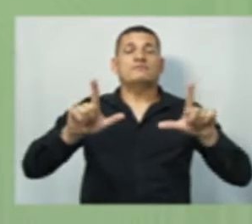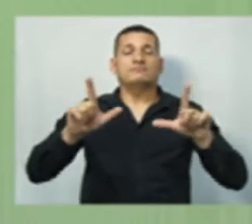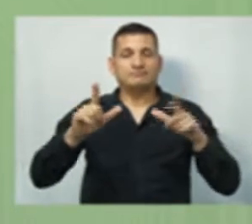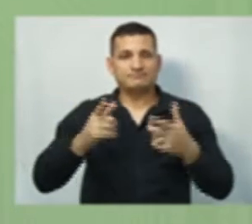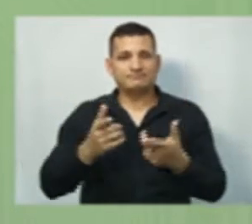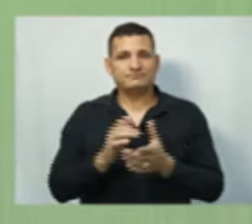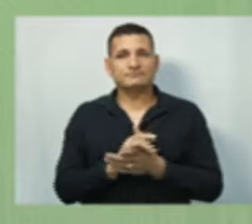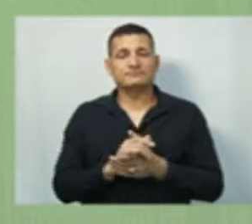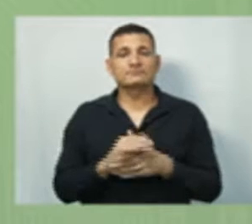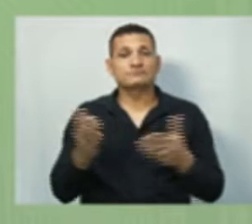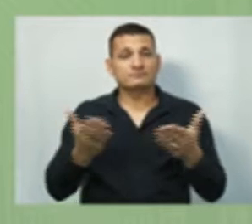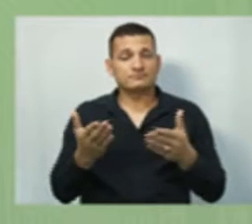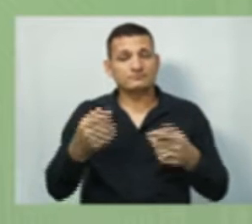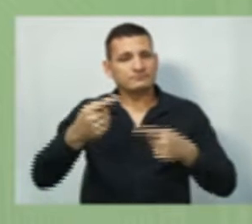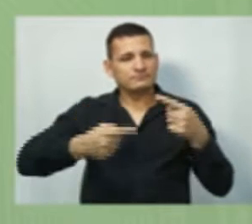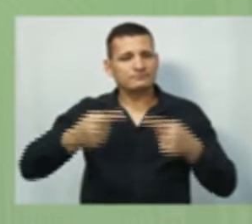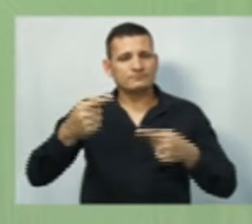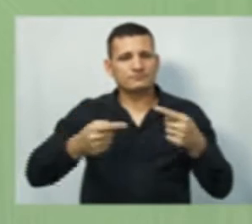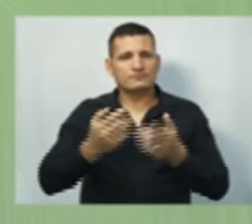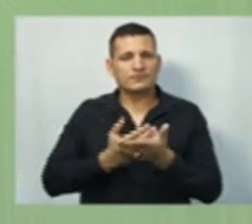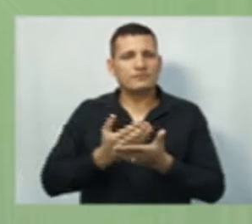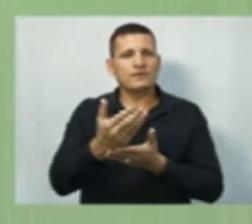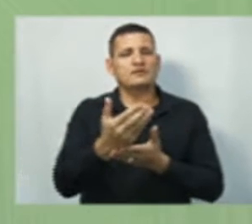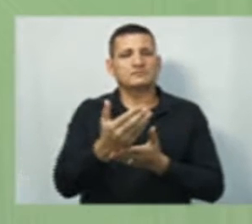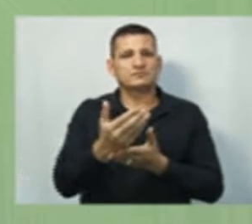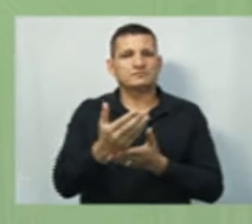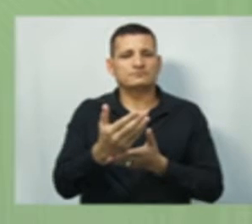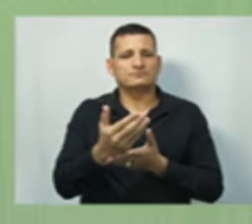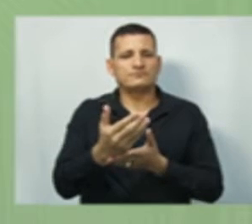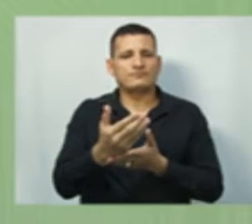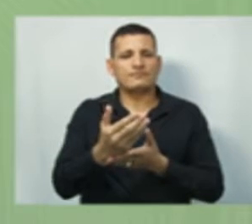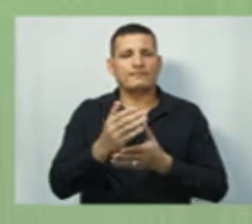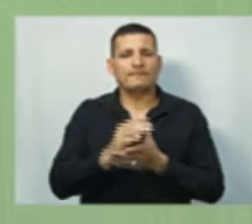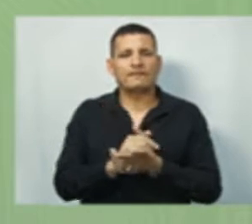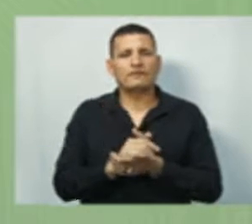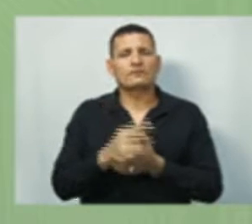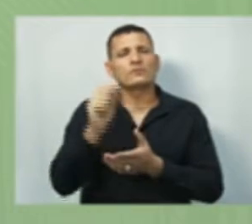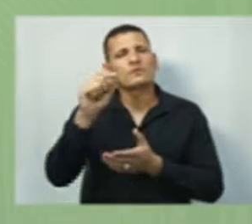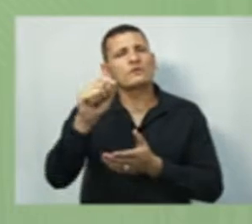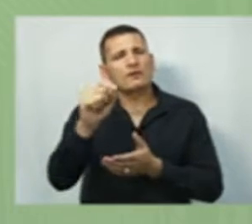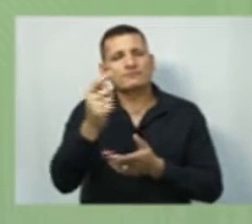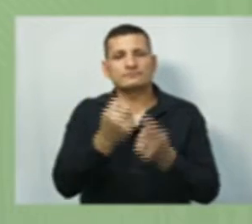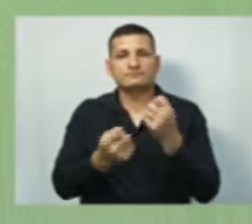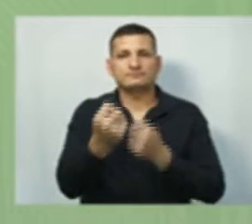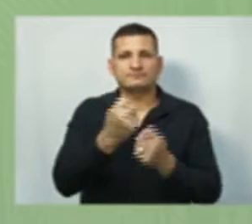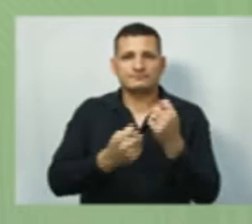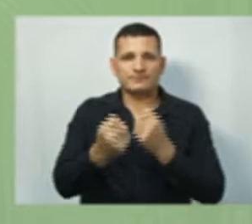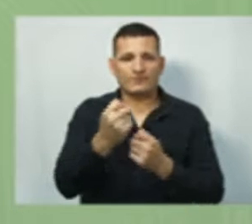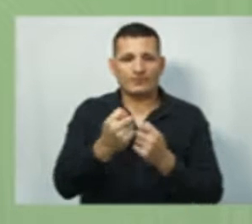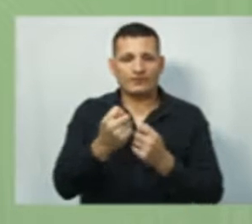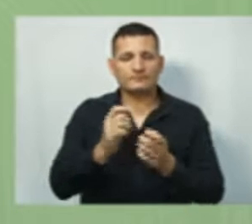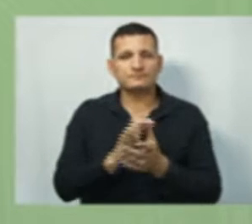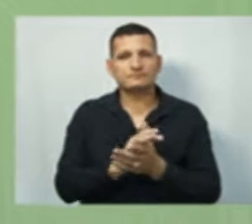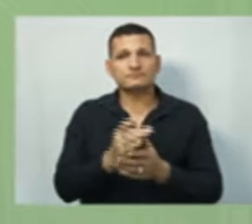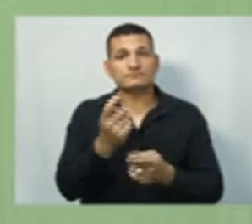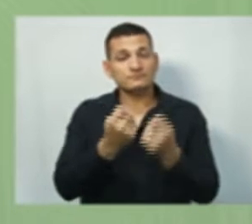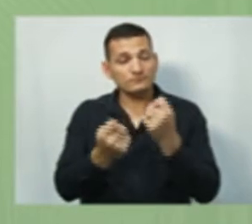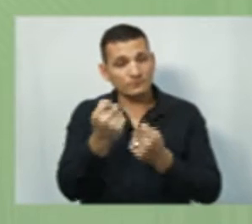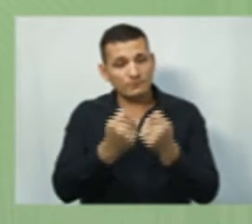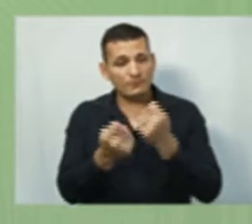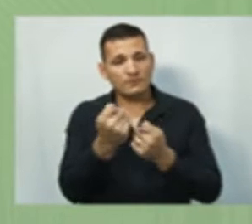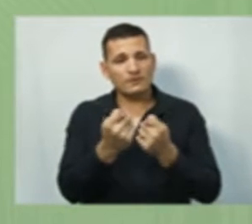E a nossa discussão começa por essa grande ideia. O que é economia? Economia,